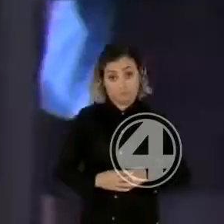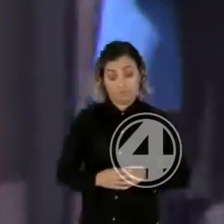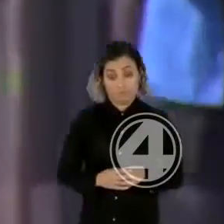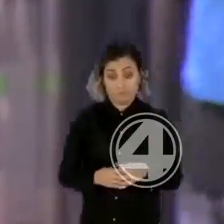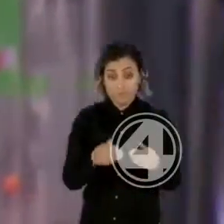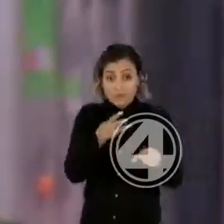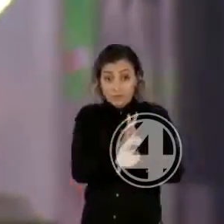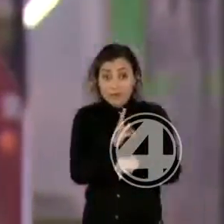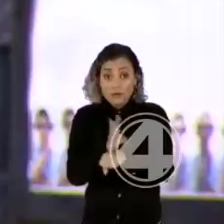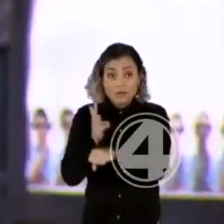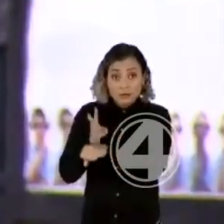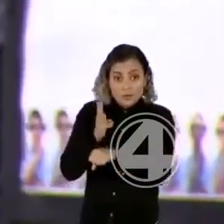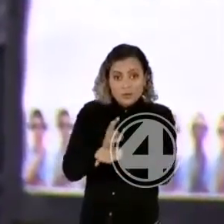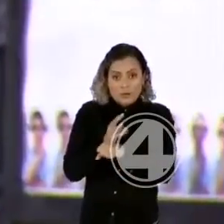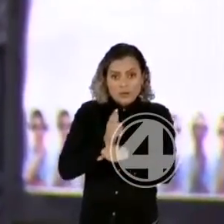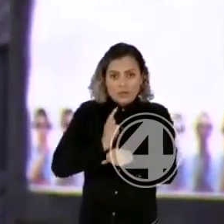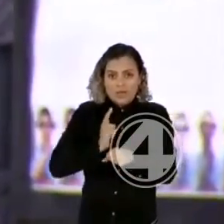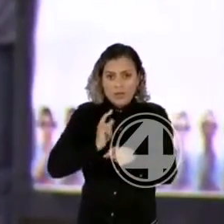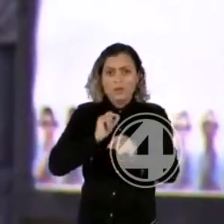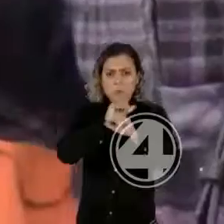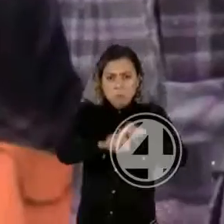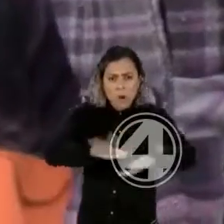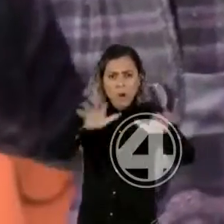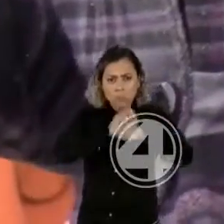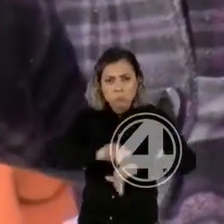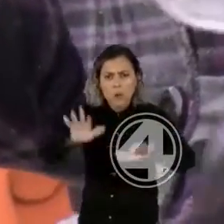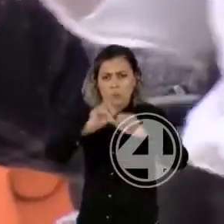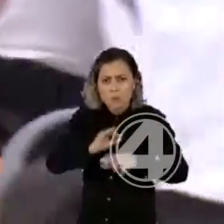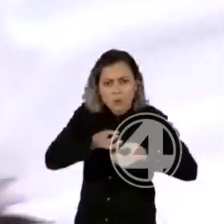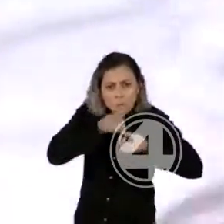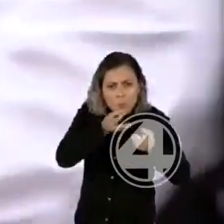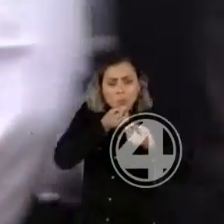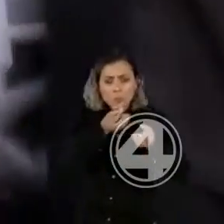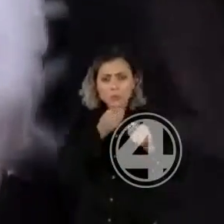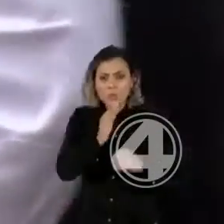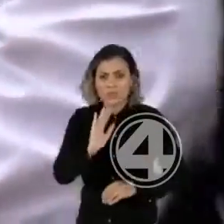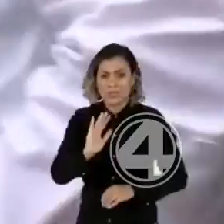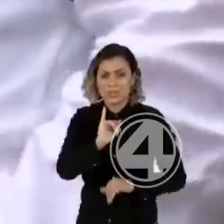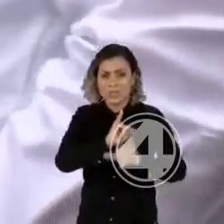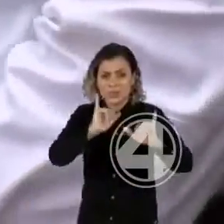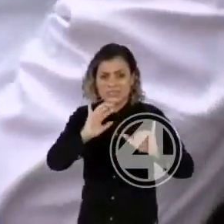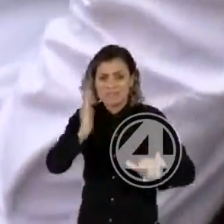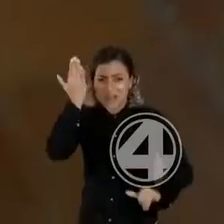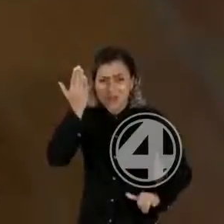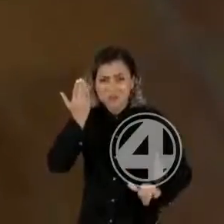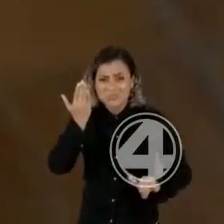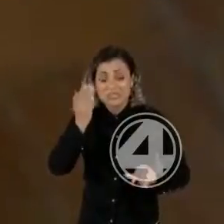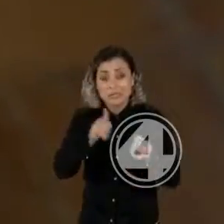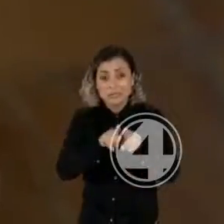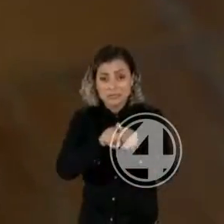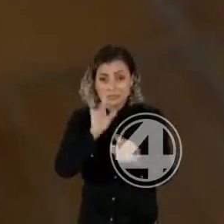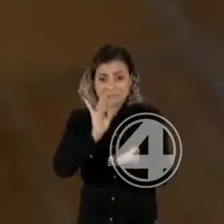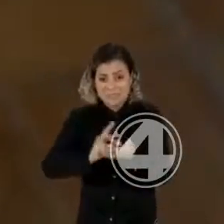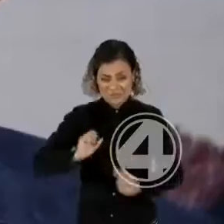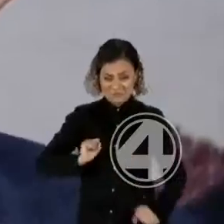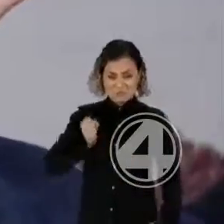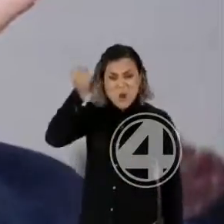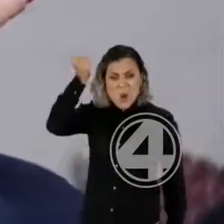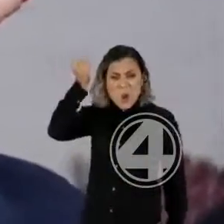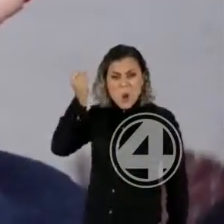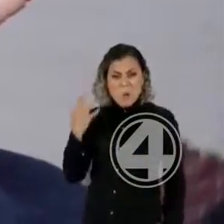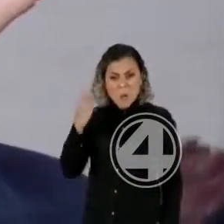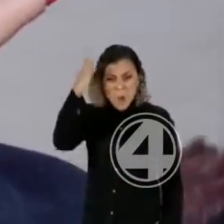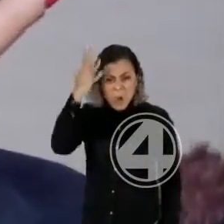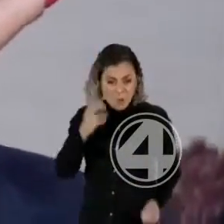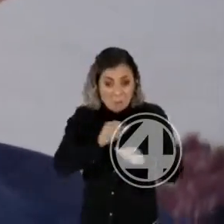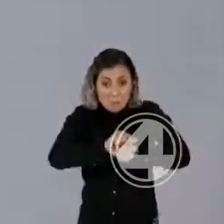O uso de robôs, o envio em massa de mensagens, a disseminação Obrigado. De fake news e de discursos de ódio foram os motivos